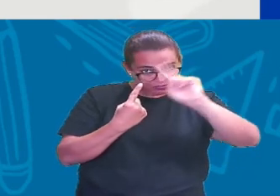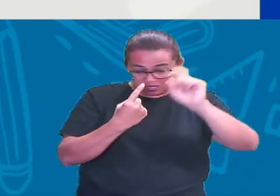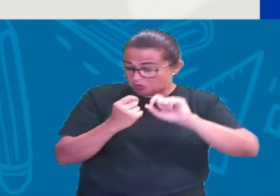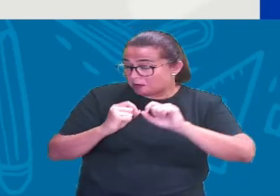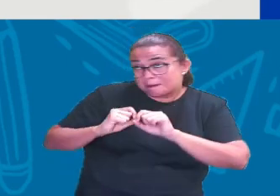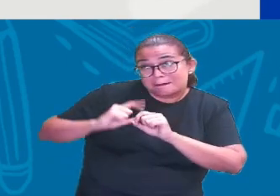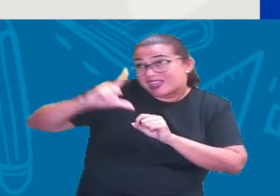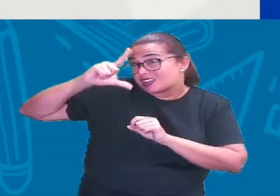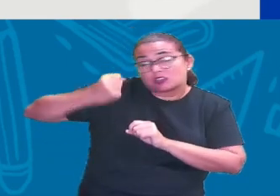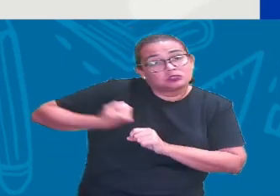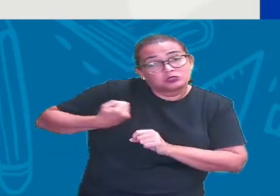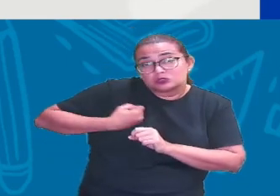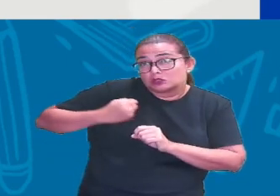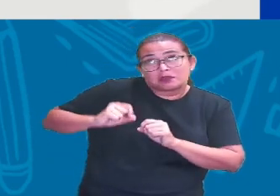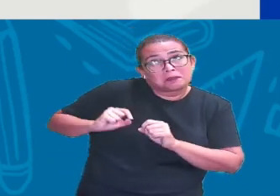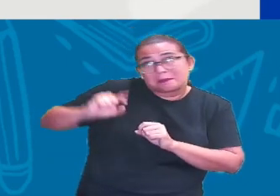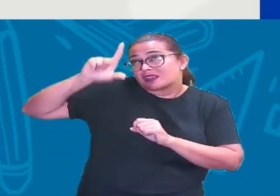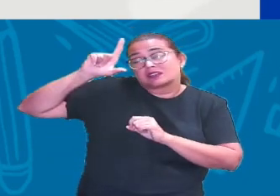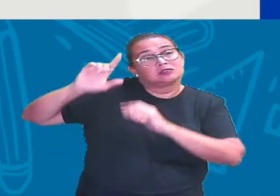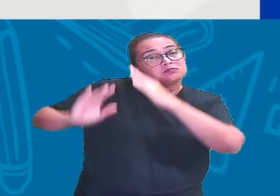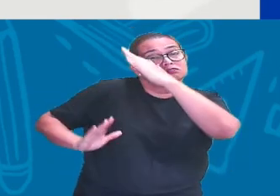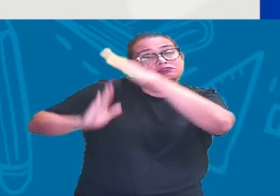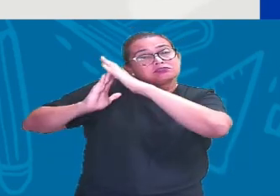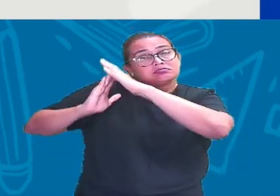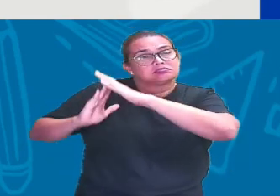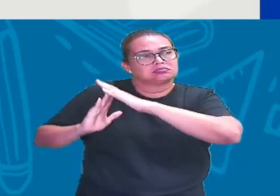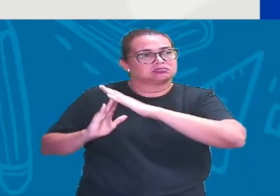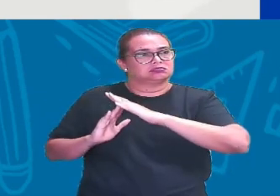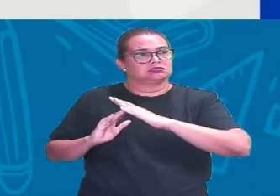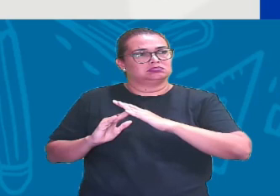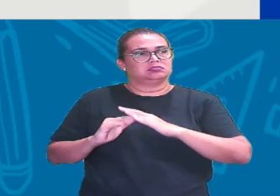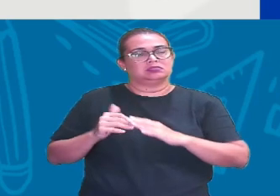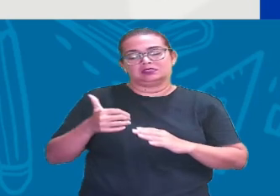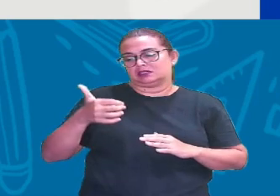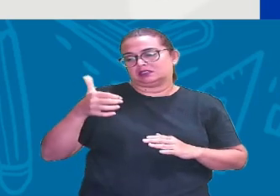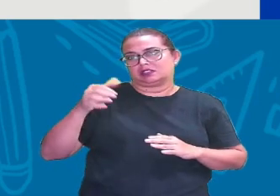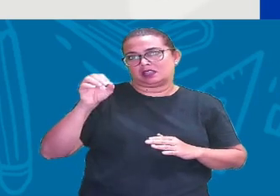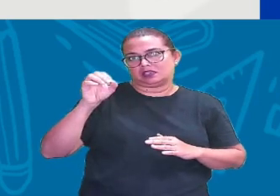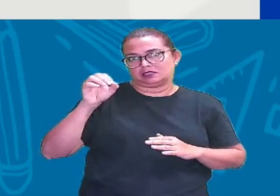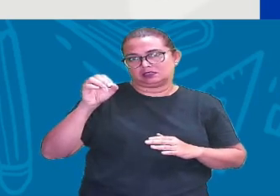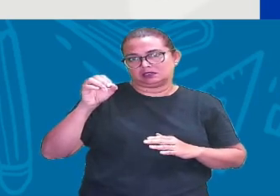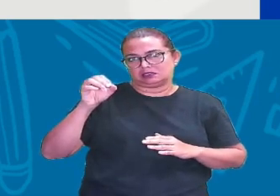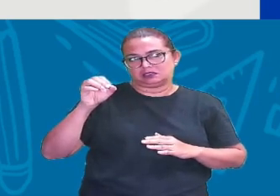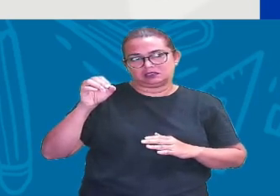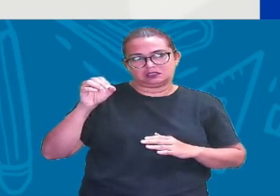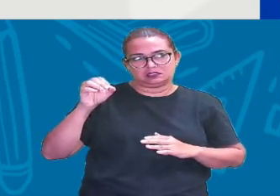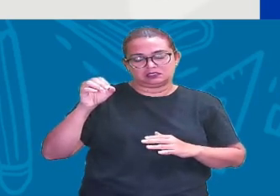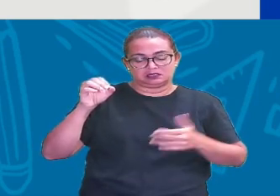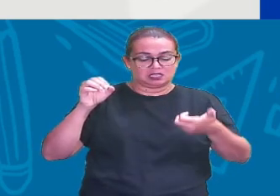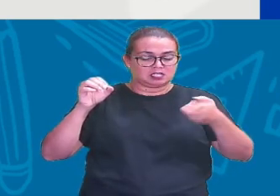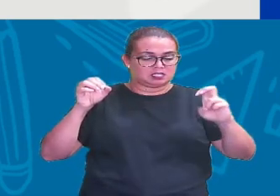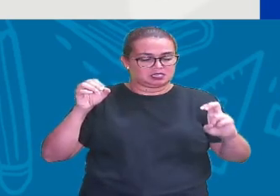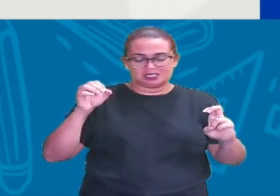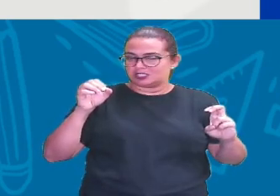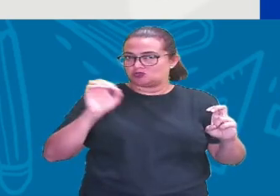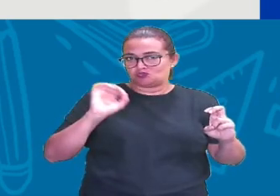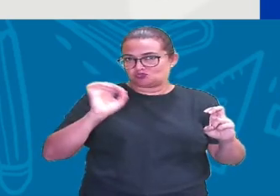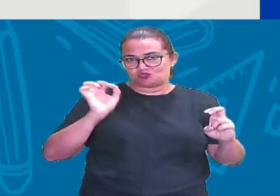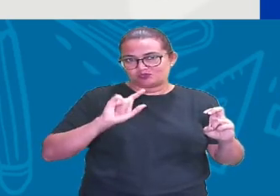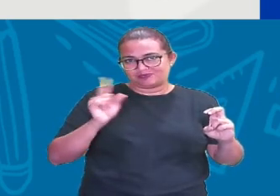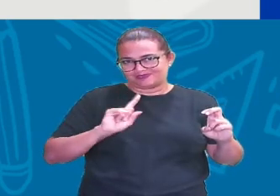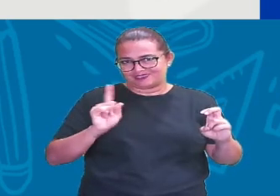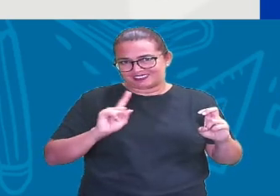ser o maior. O máximo é o maior. 10, professora, mas 10 tem nos divisores de 10, mas não tem no divisor de